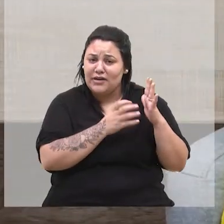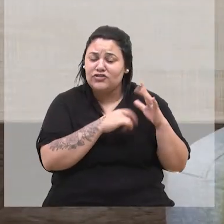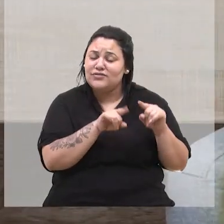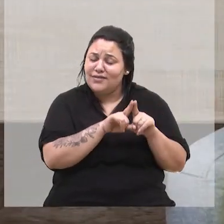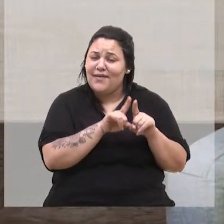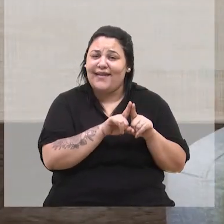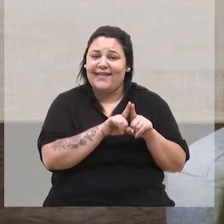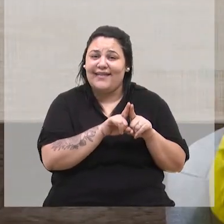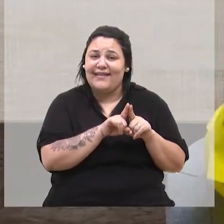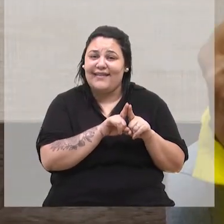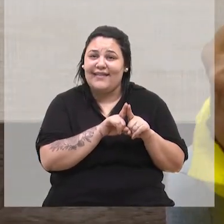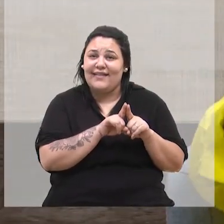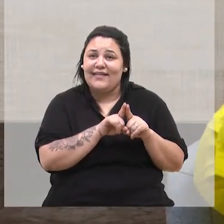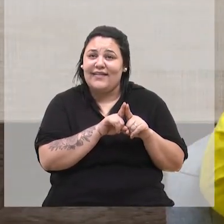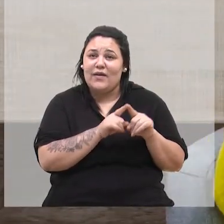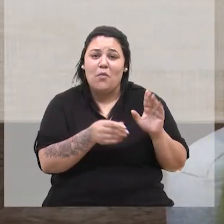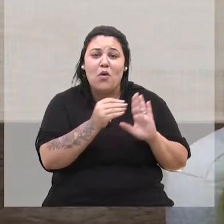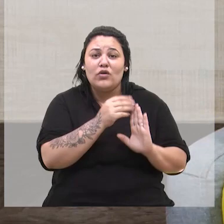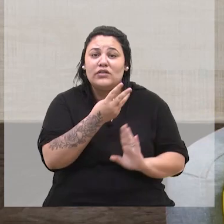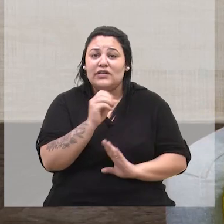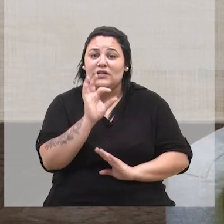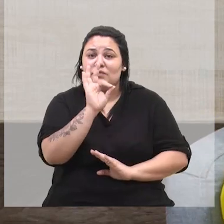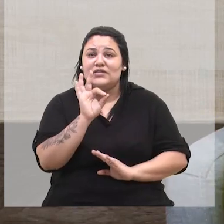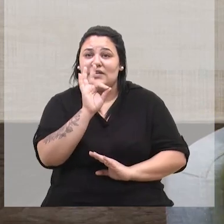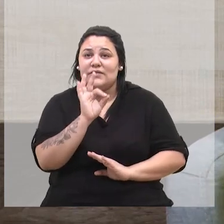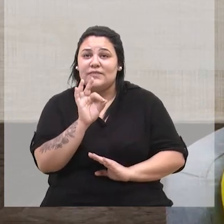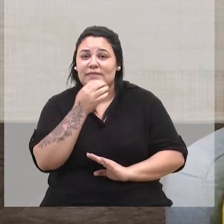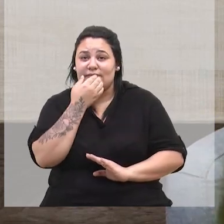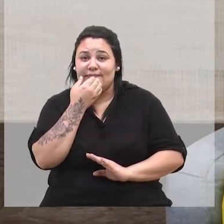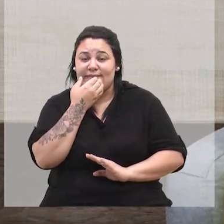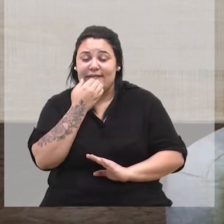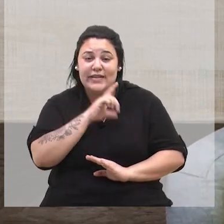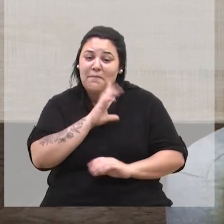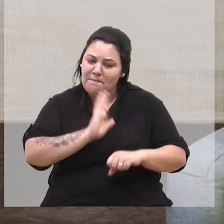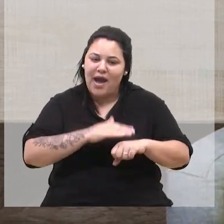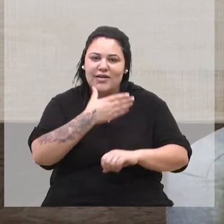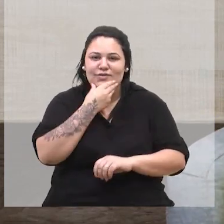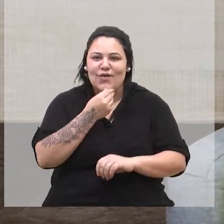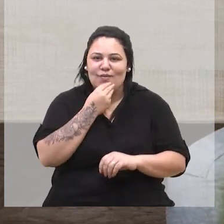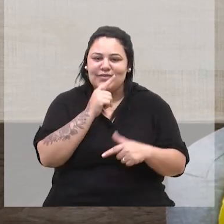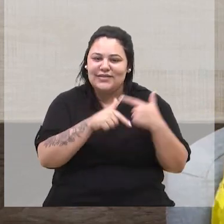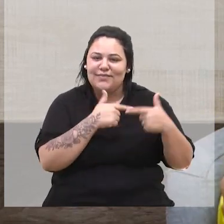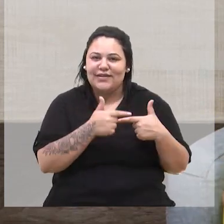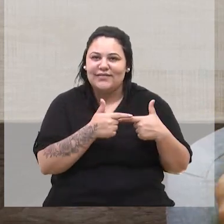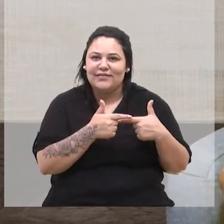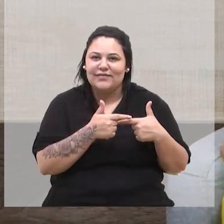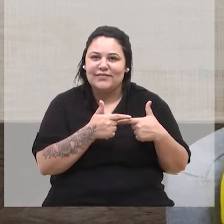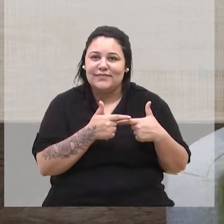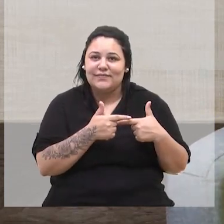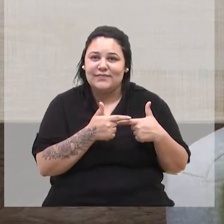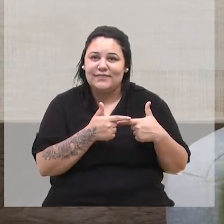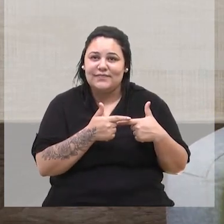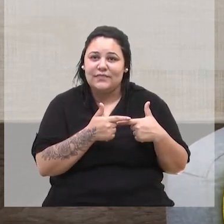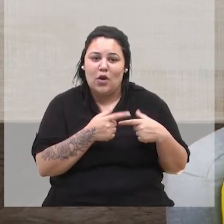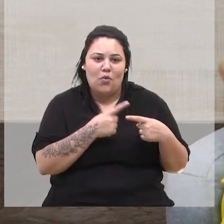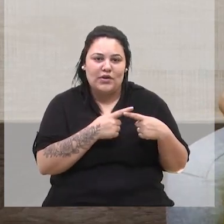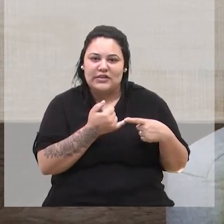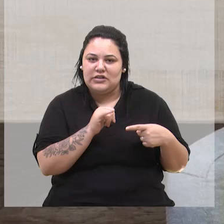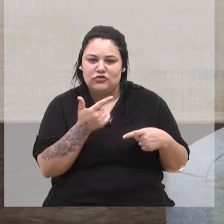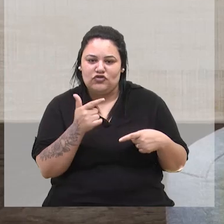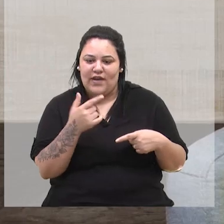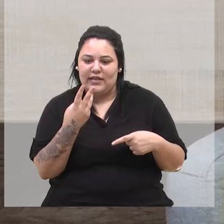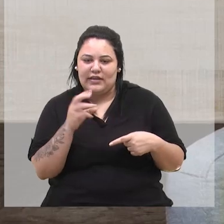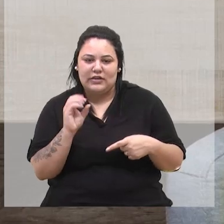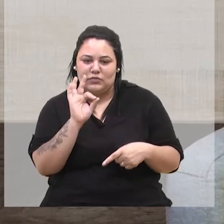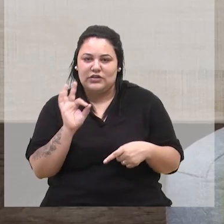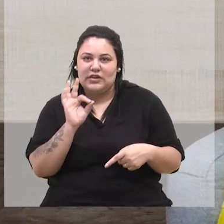partidos, que inclusive eles só colocam 30% para garantir mais homens. Tem partidos que fazem isso só para garantir mais homens, que se não tem 30%